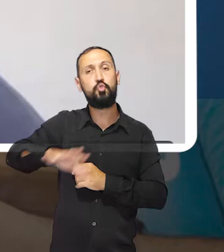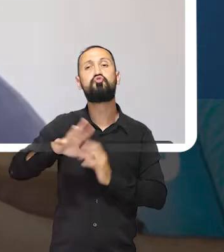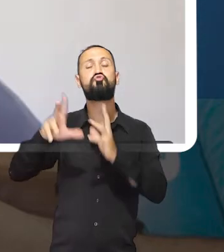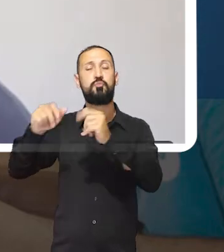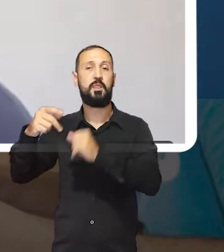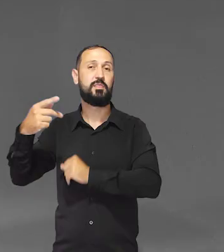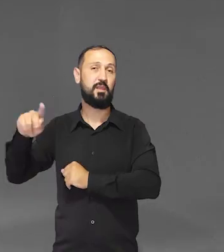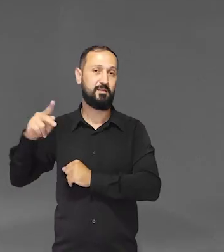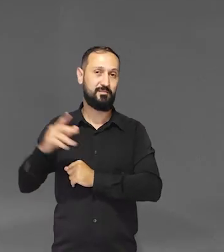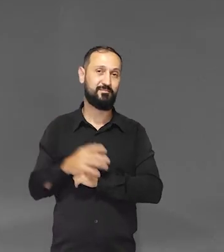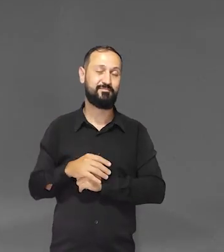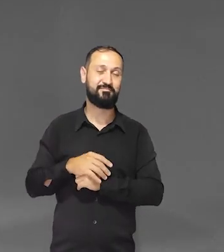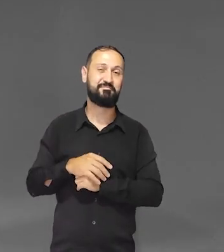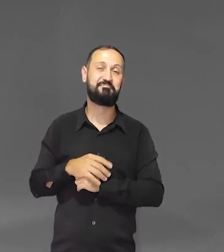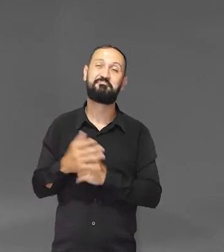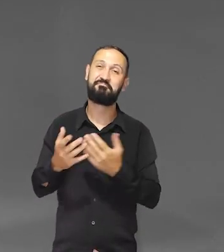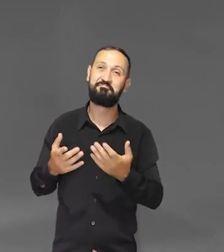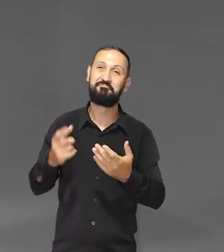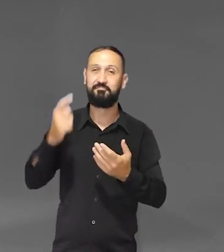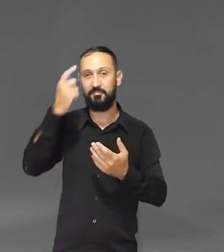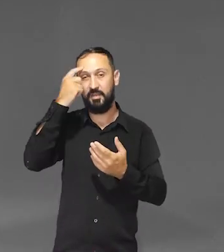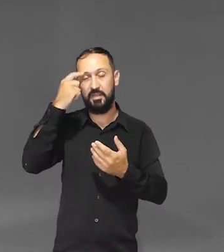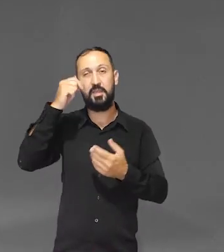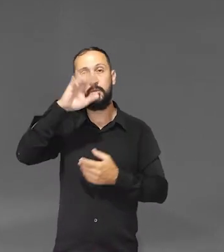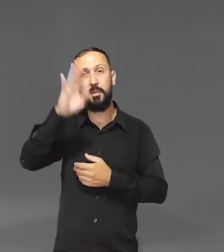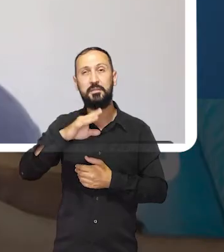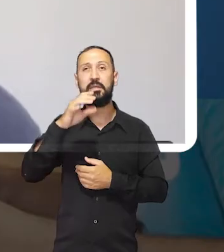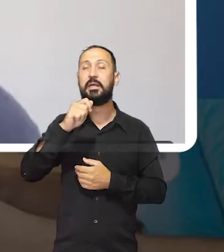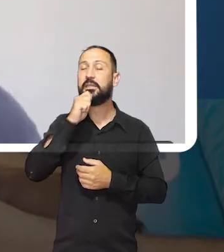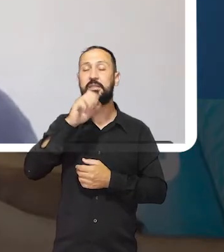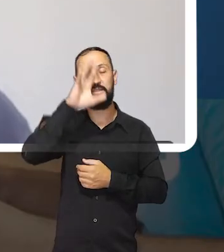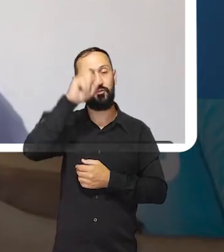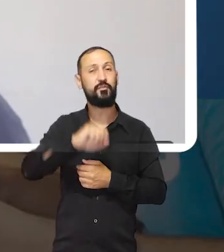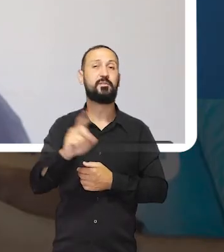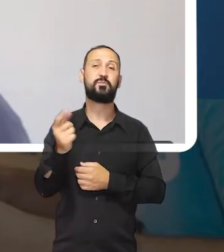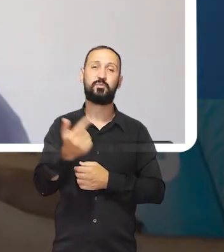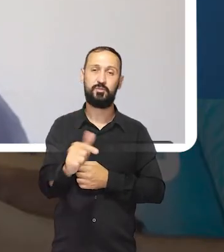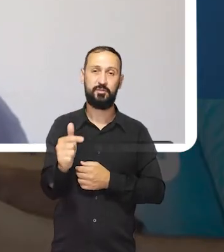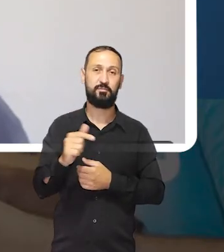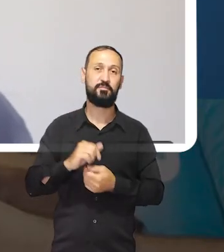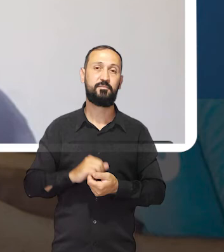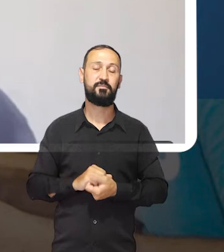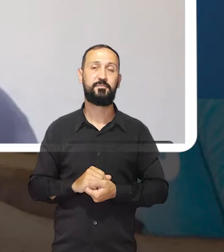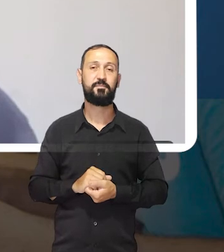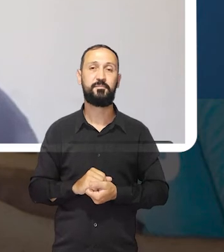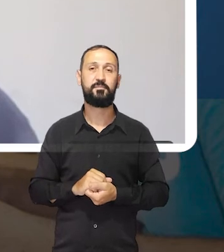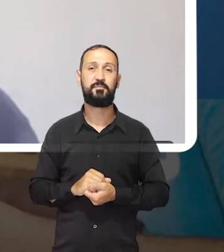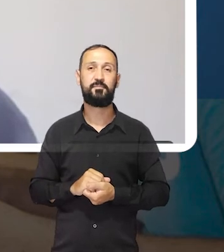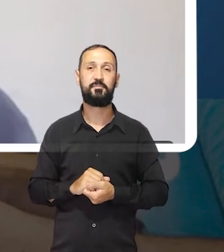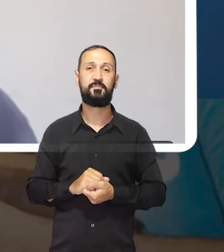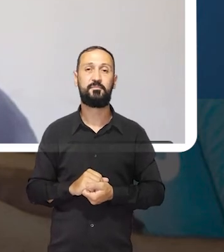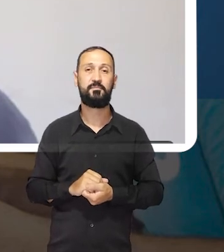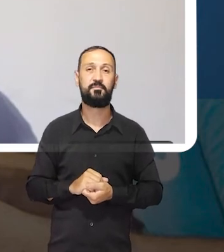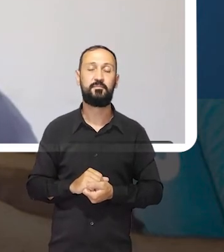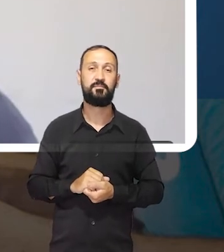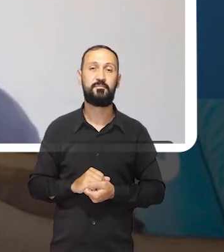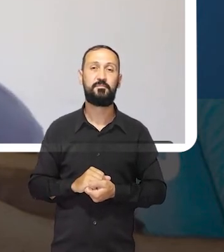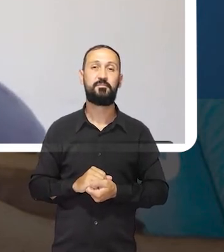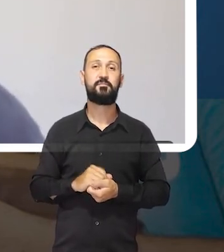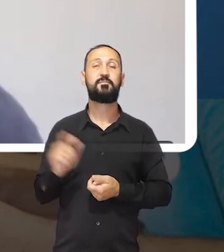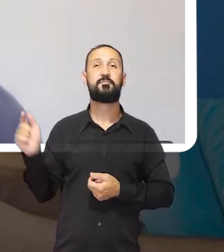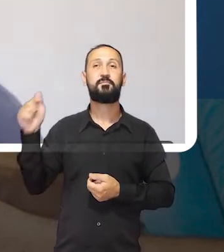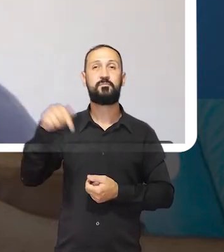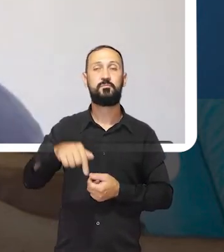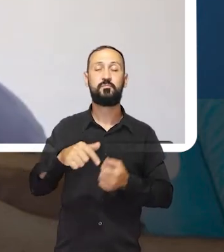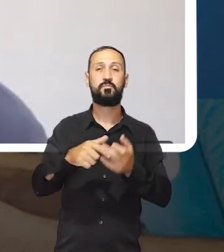seu território. A parte limítrofe brasileira não estava bem definida ainda. Tá? Então, ela vem